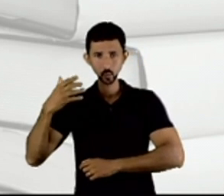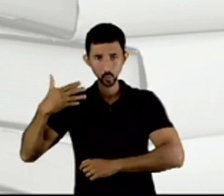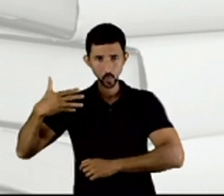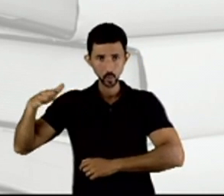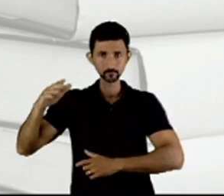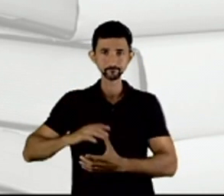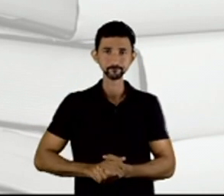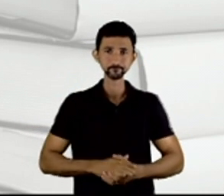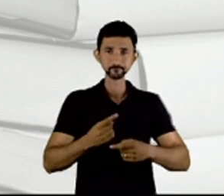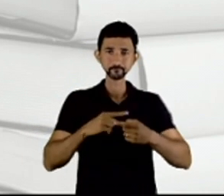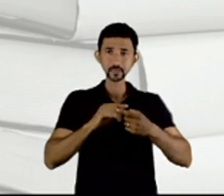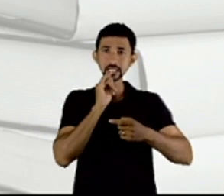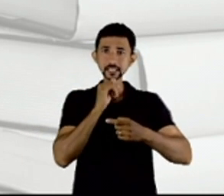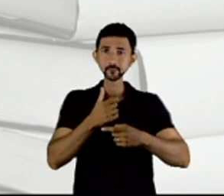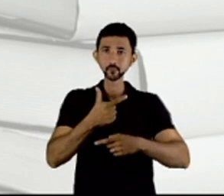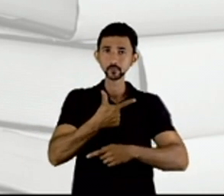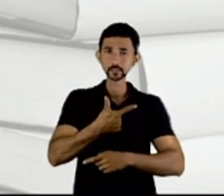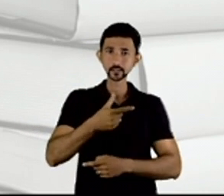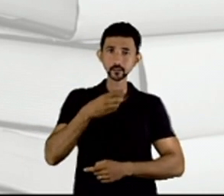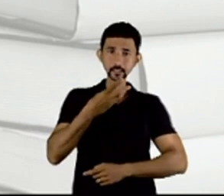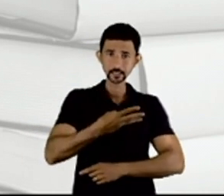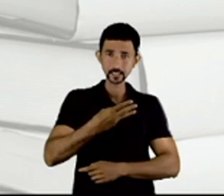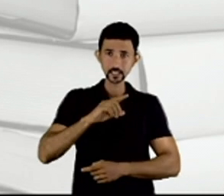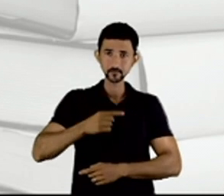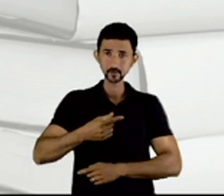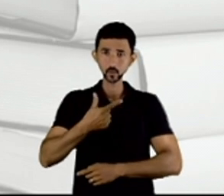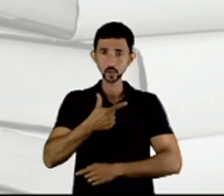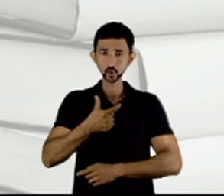0,5555. Dízima periódica do segundo exemplo,